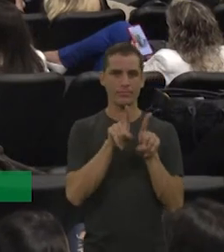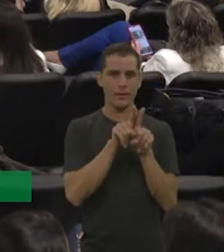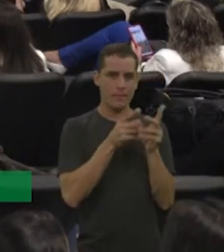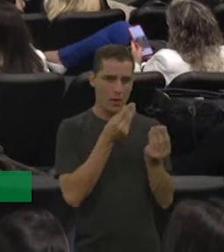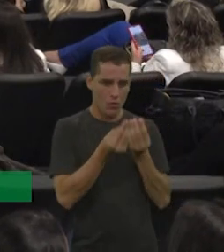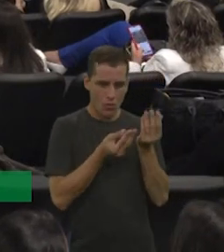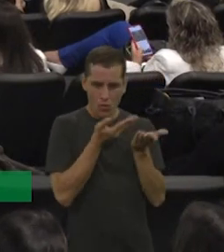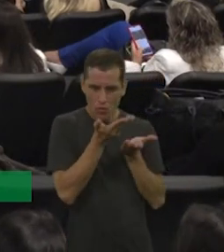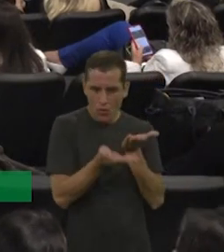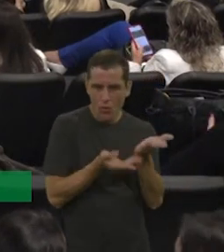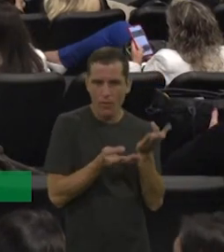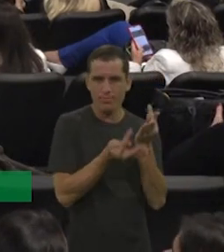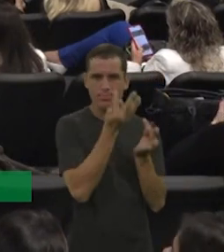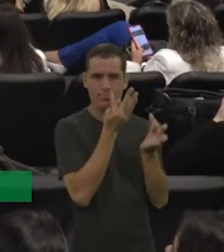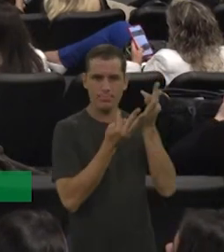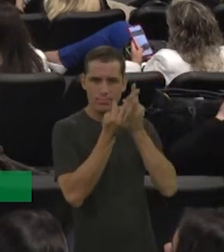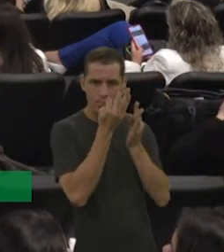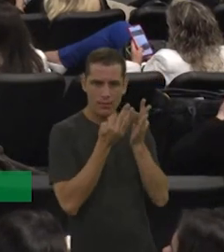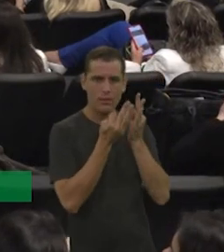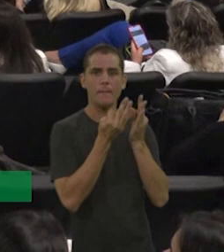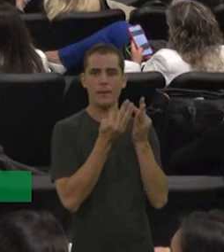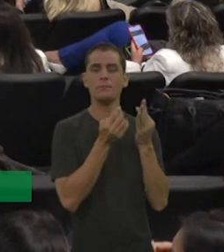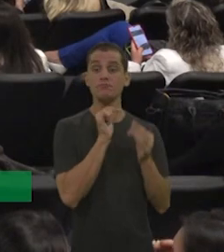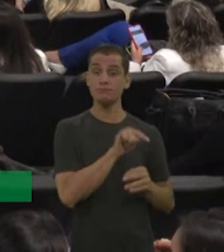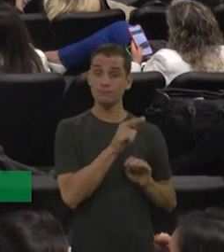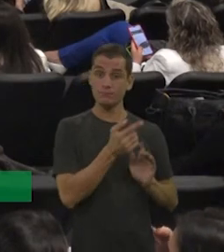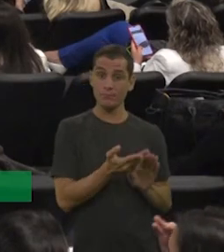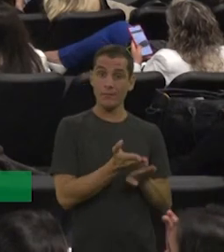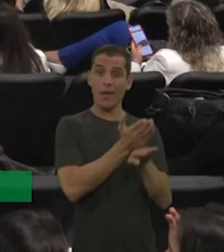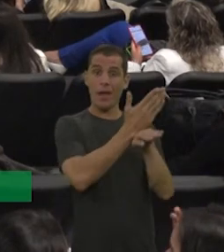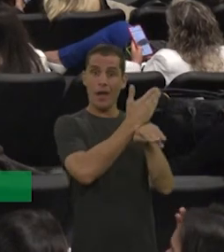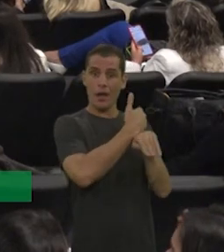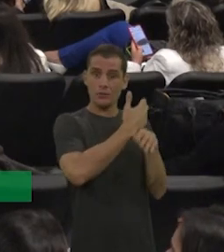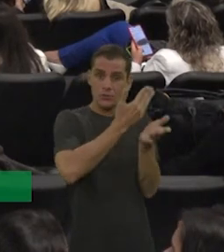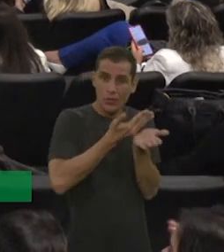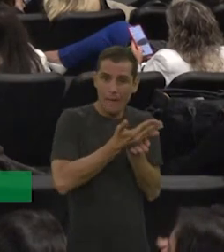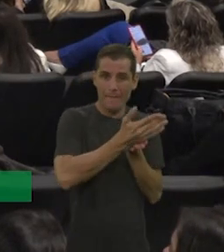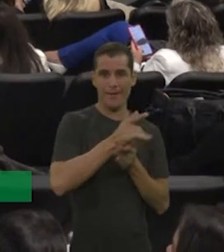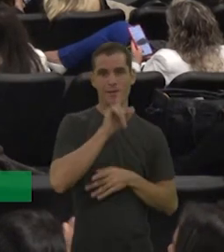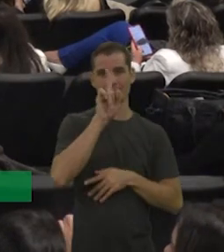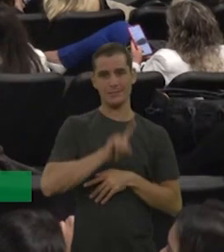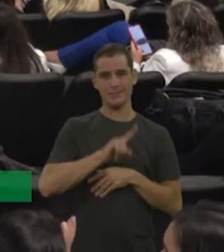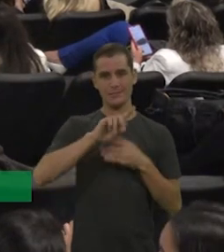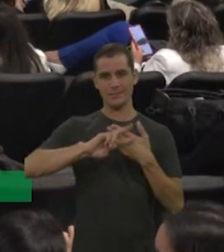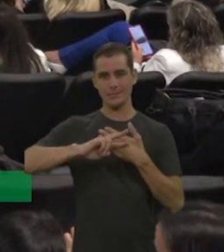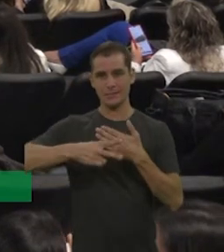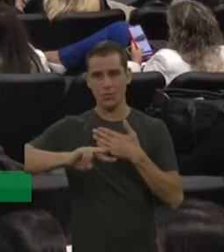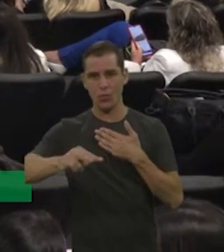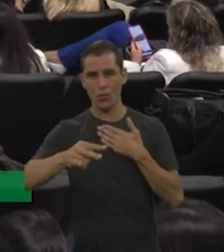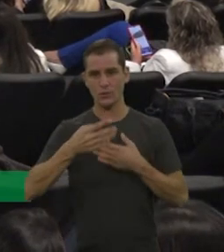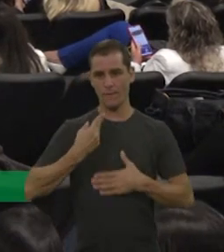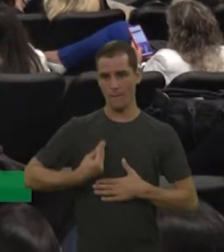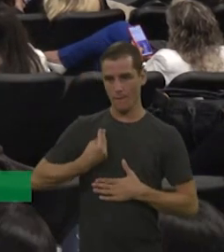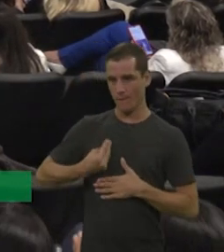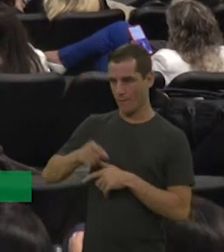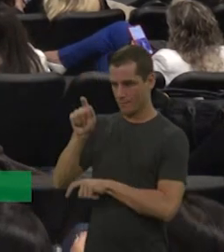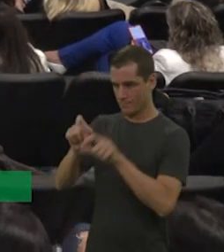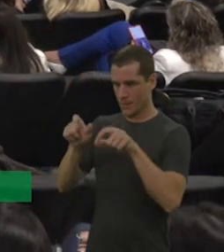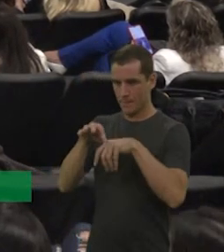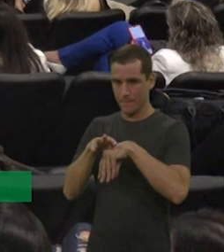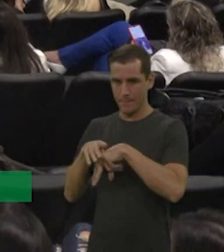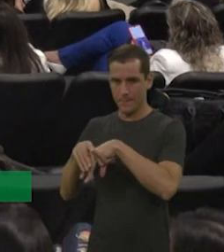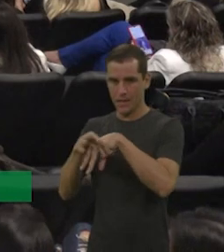tratamentos, das terapias, o mais possível para impactar na qualidade de vida e na assistência ao paciente.